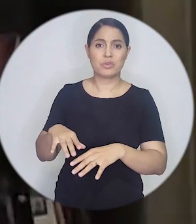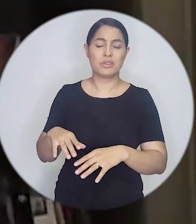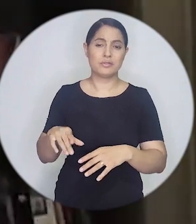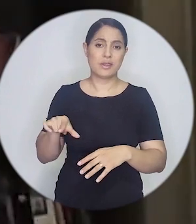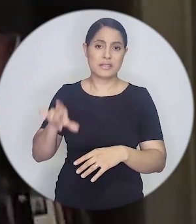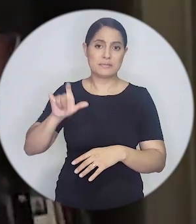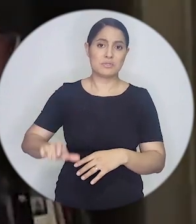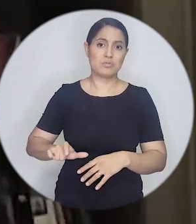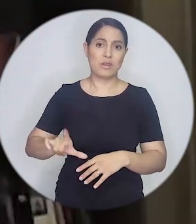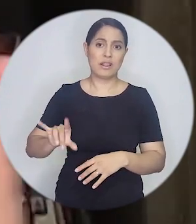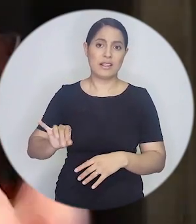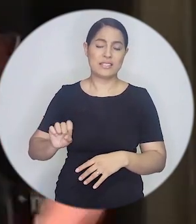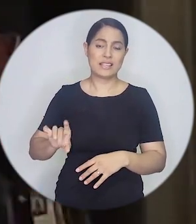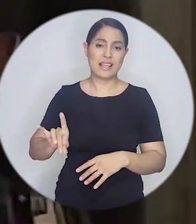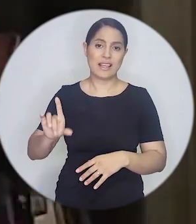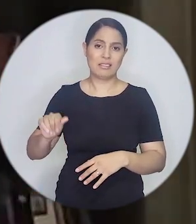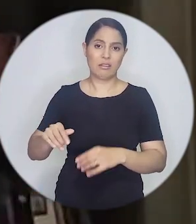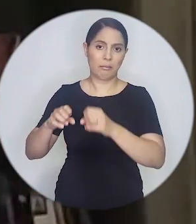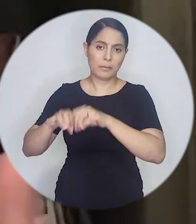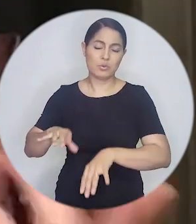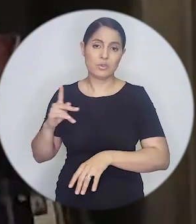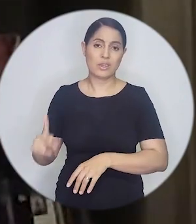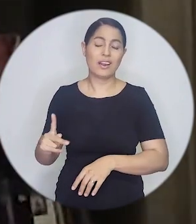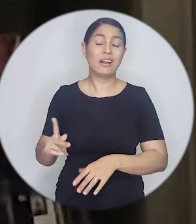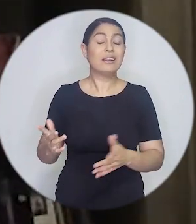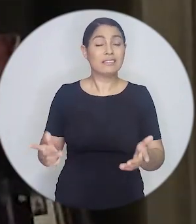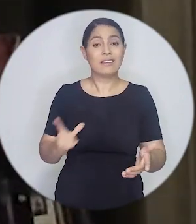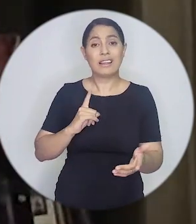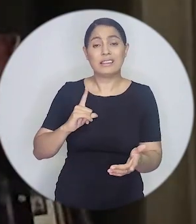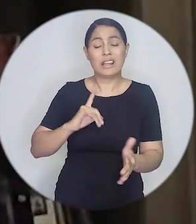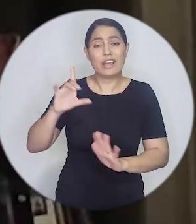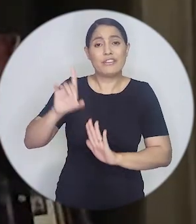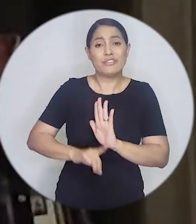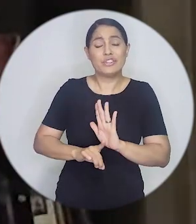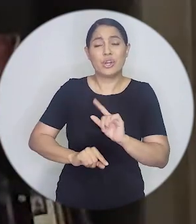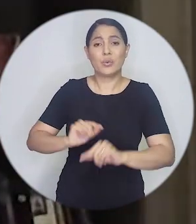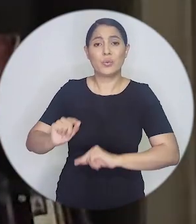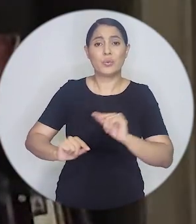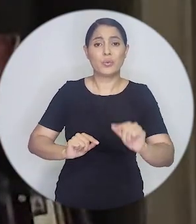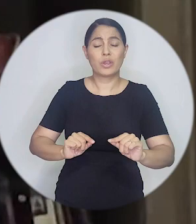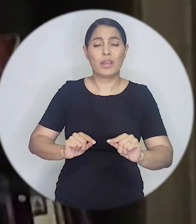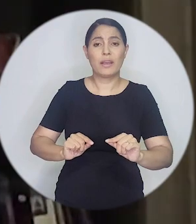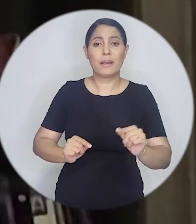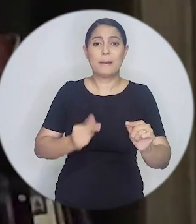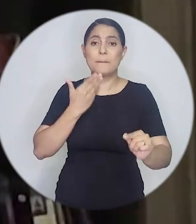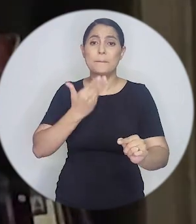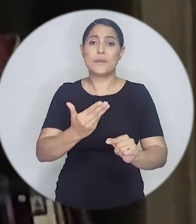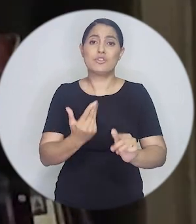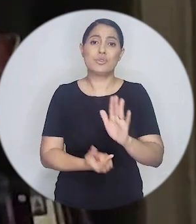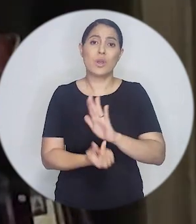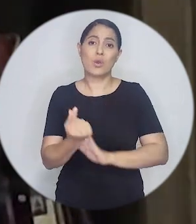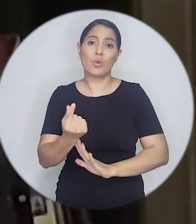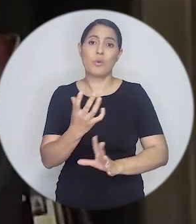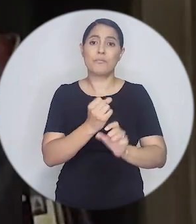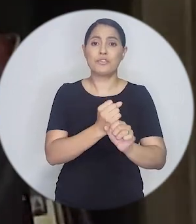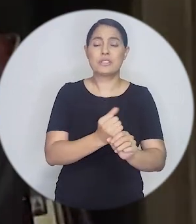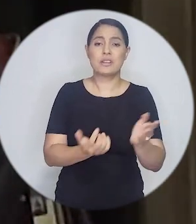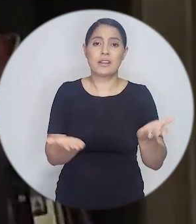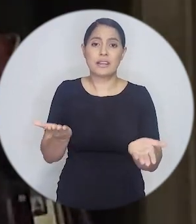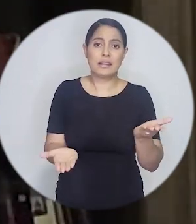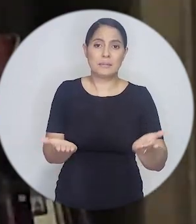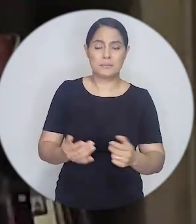né, que foi prejudicada pela materialização do risco, ela tem direito a postular o